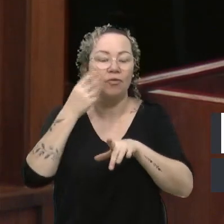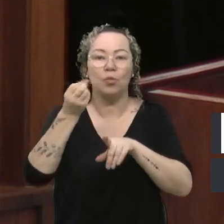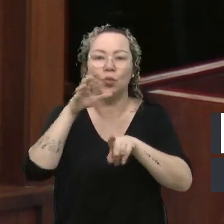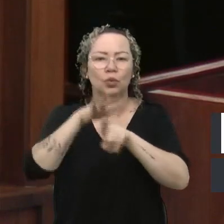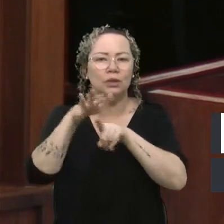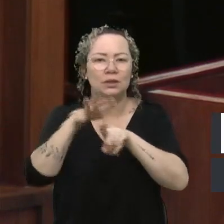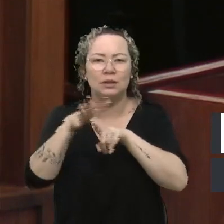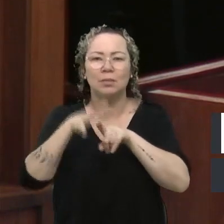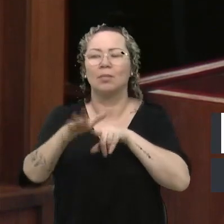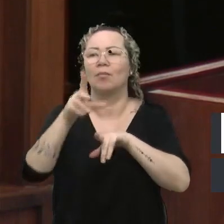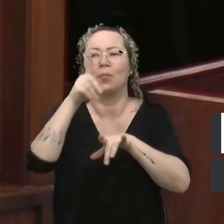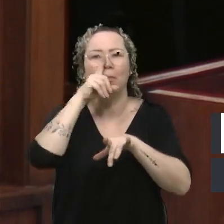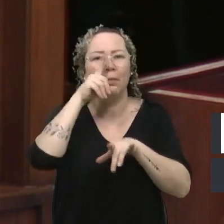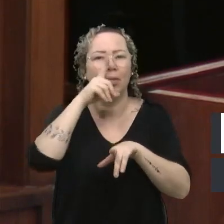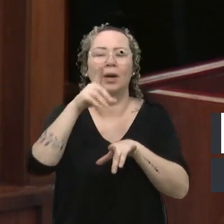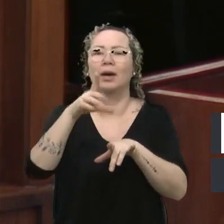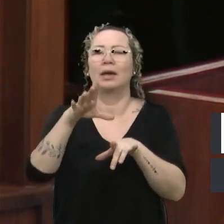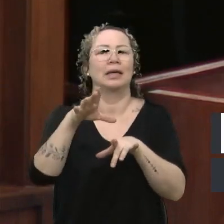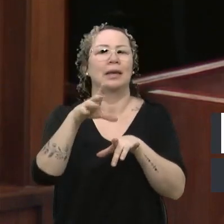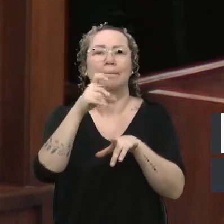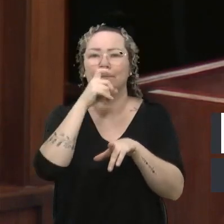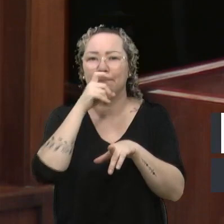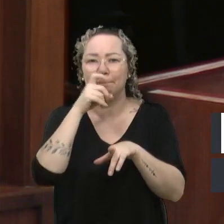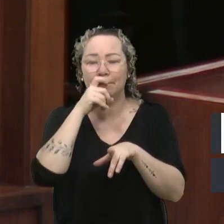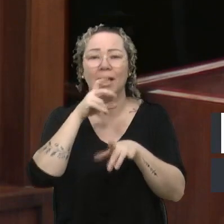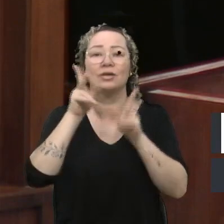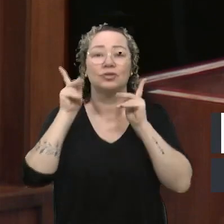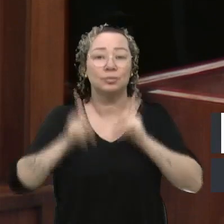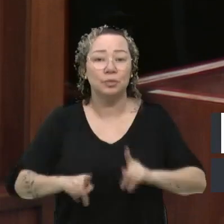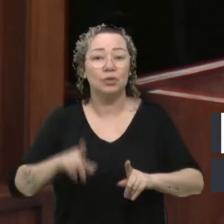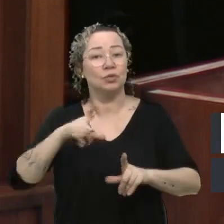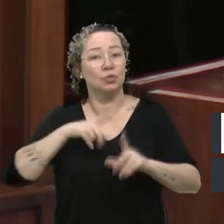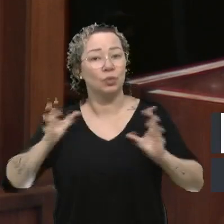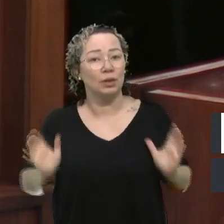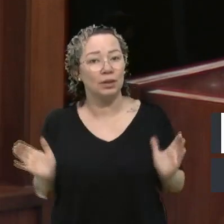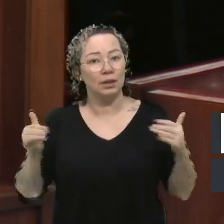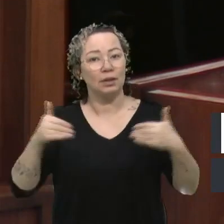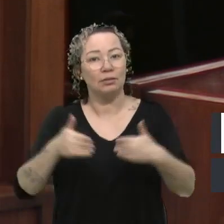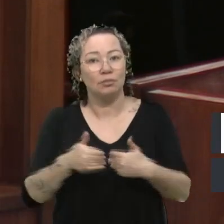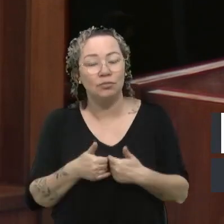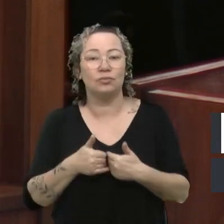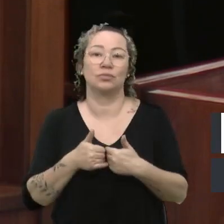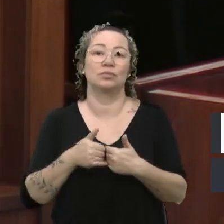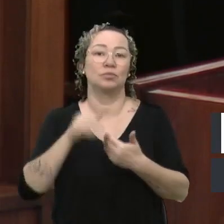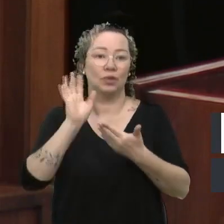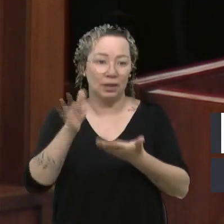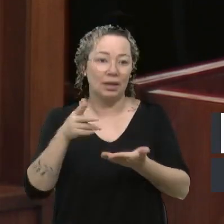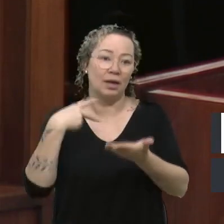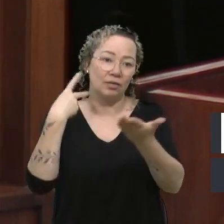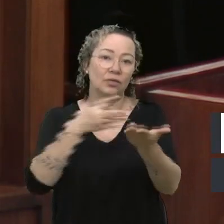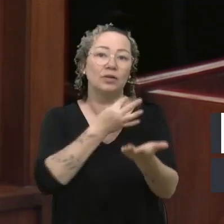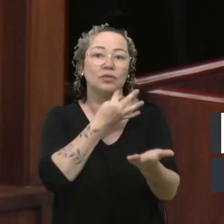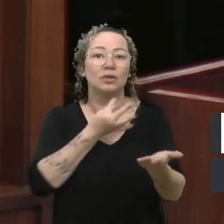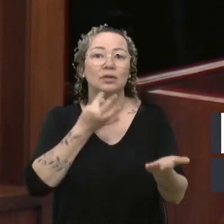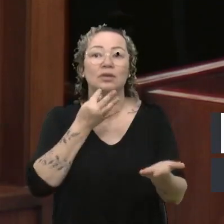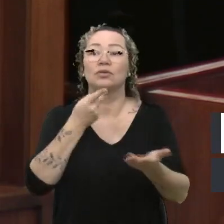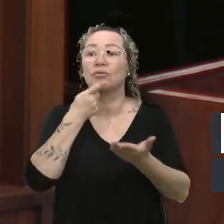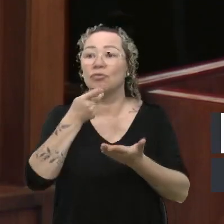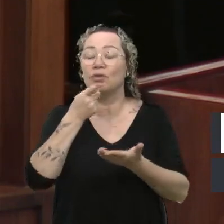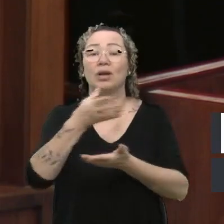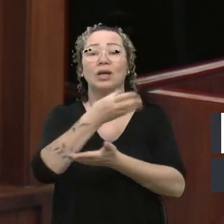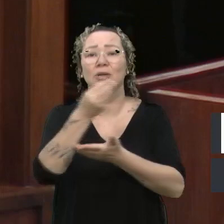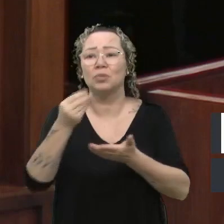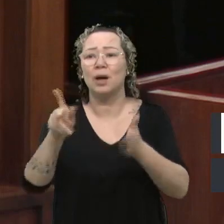de mães e pais de autistas, vereadora Tati, que relatam diversos casos que às vezes a